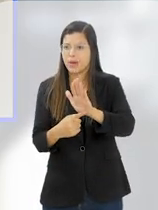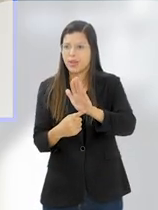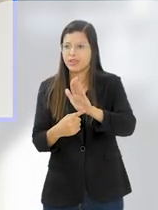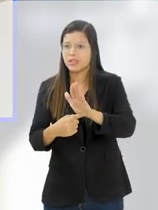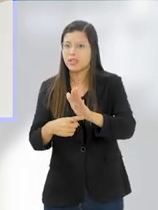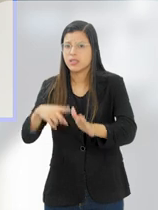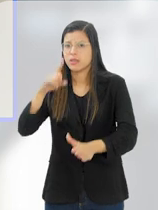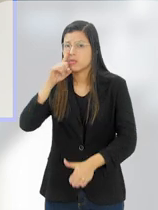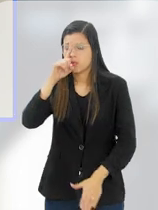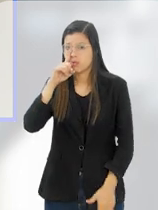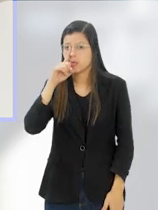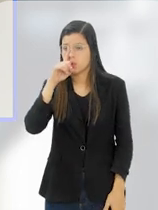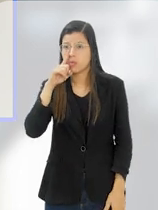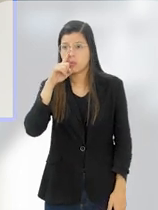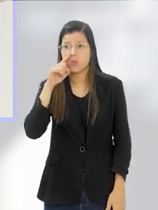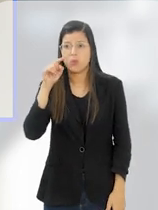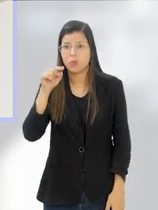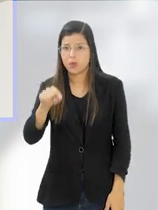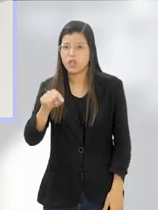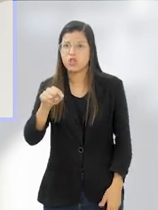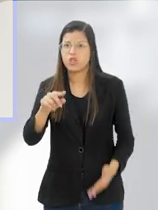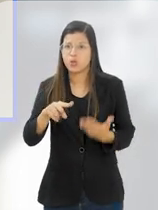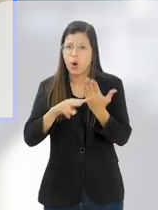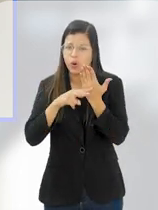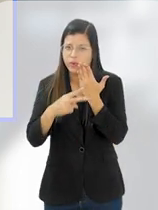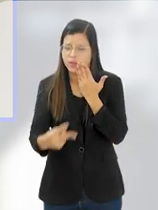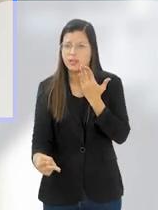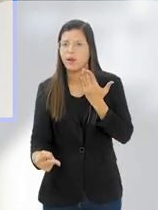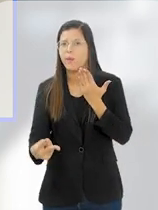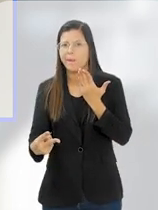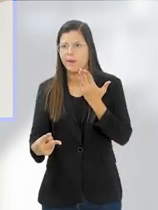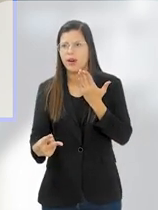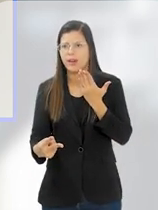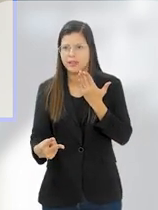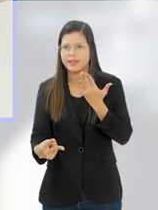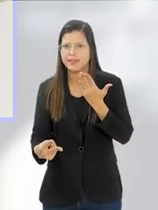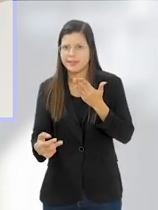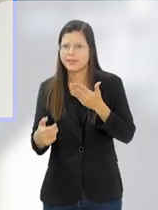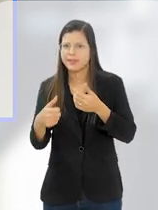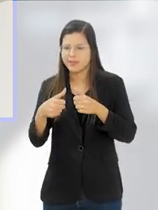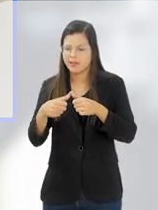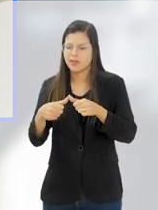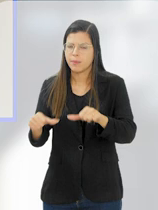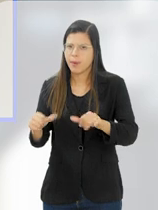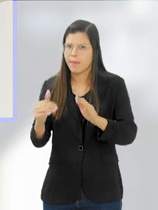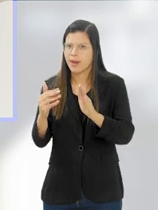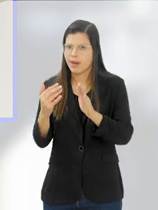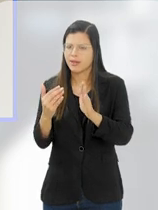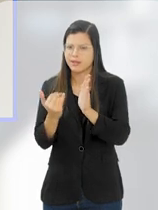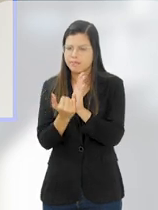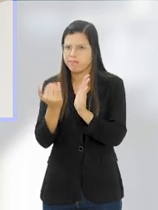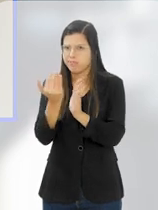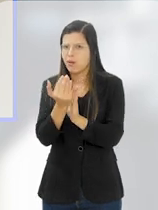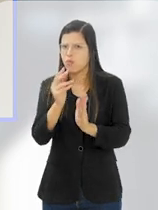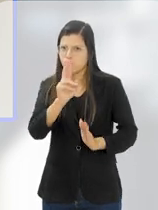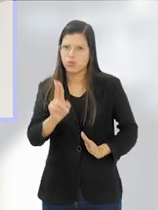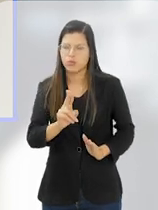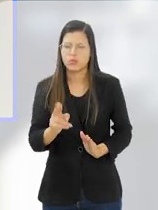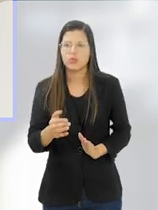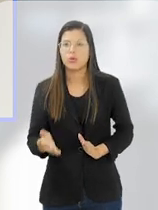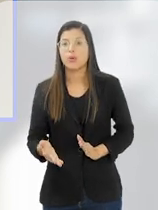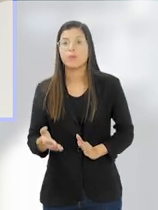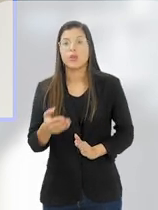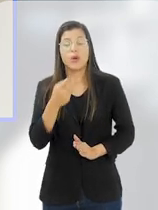sintomas dos riscos que estão implicados nesse excesso de permanência, né? O que eu costumo dizer para os pais é que você